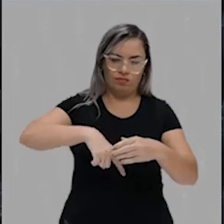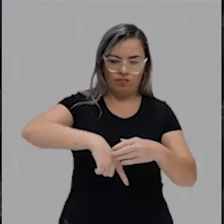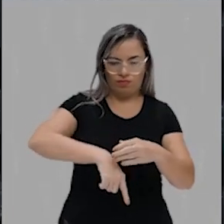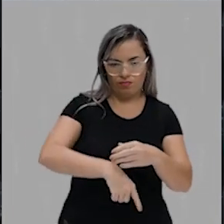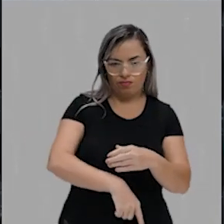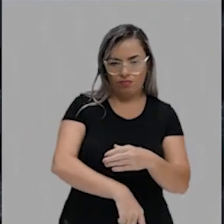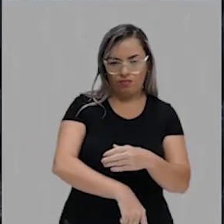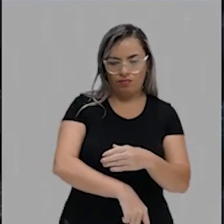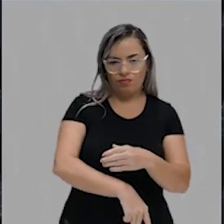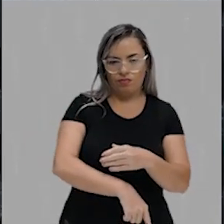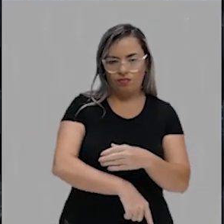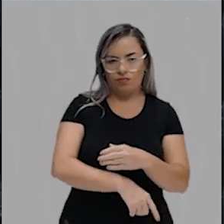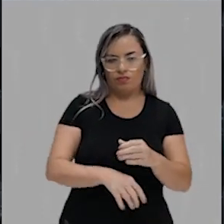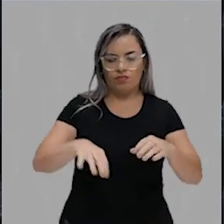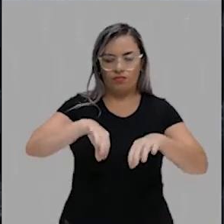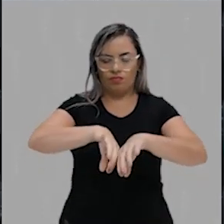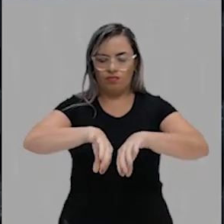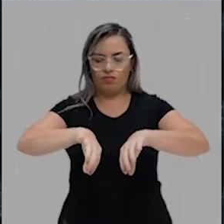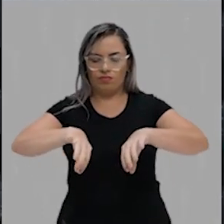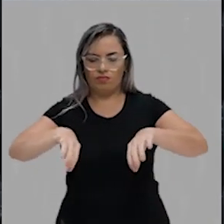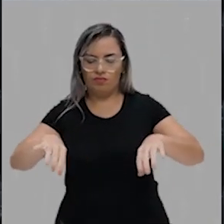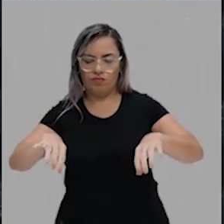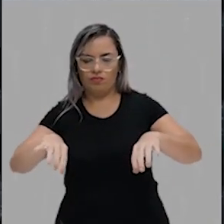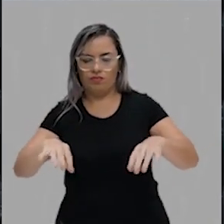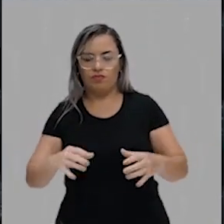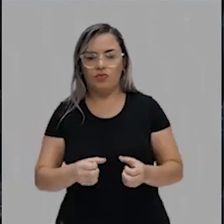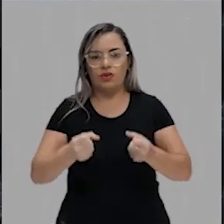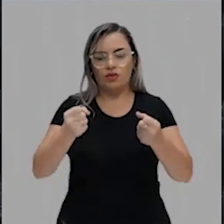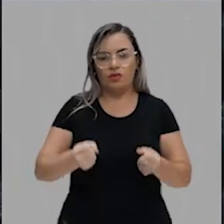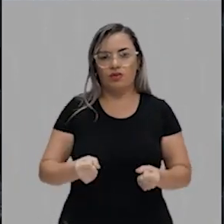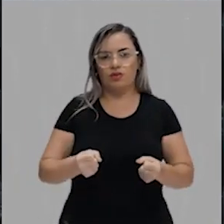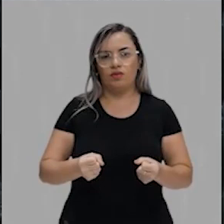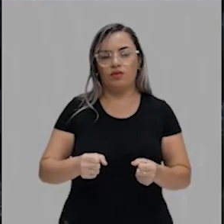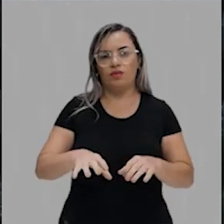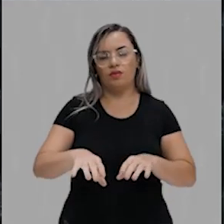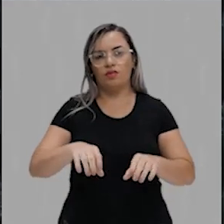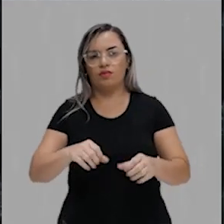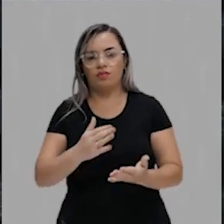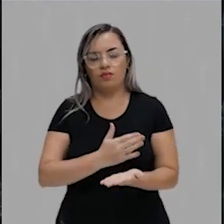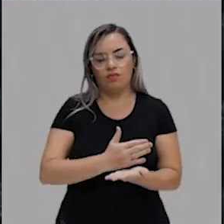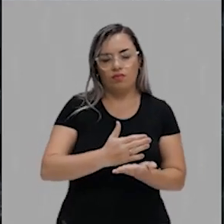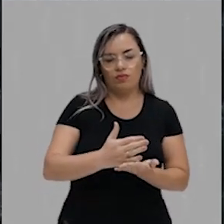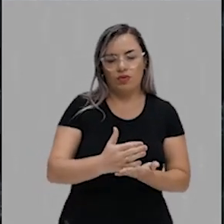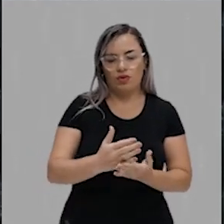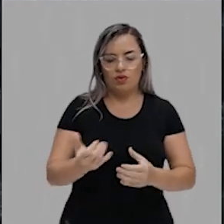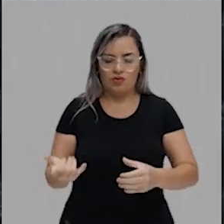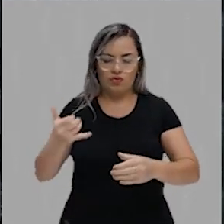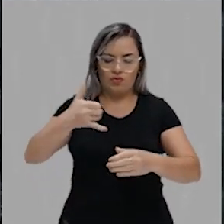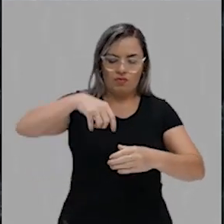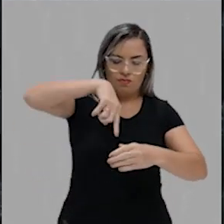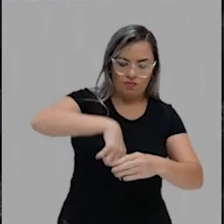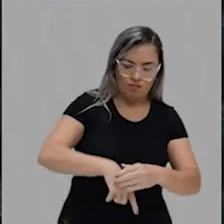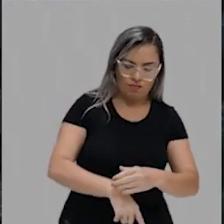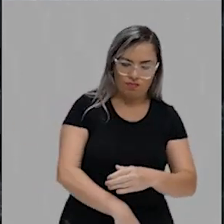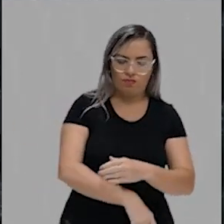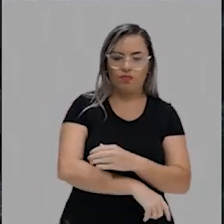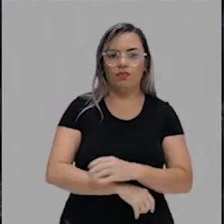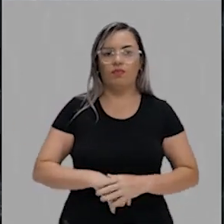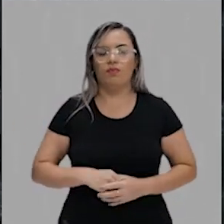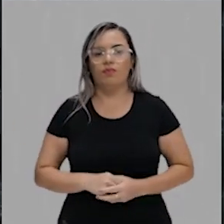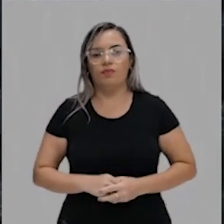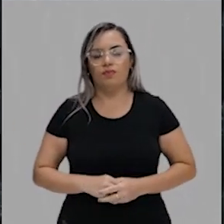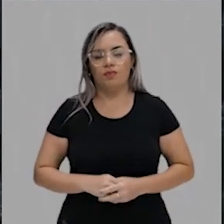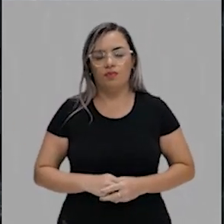de separação dos componentes que podem ser formados a partir do petróleo, certo?